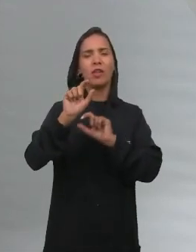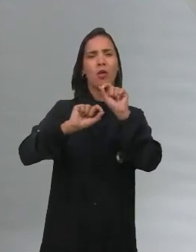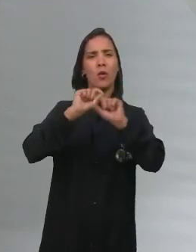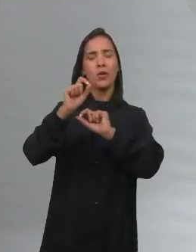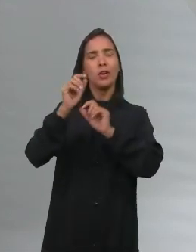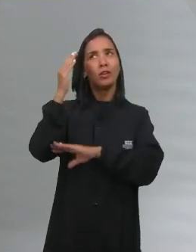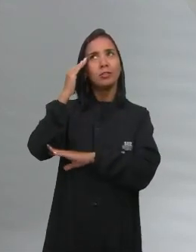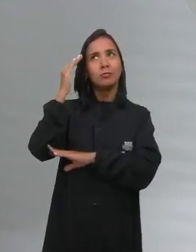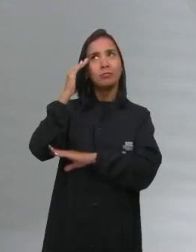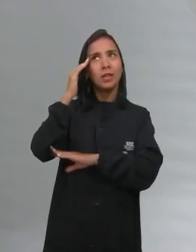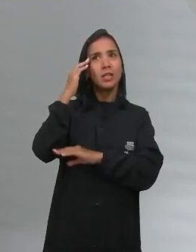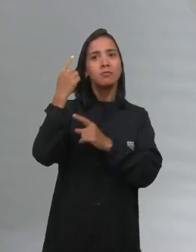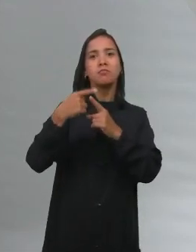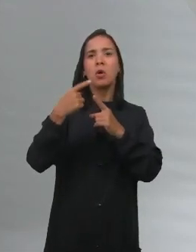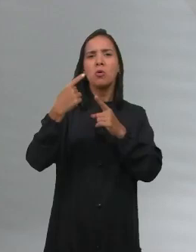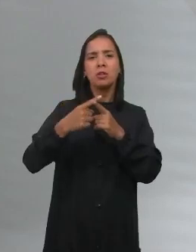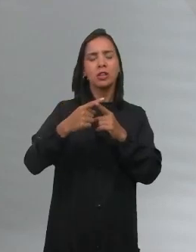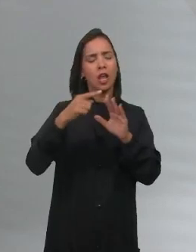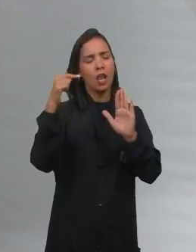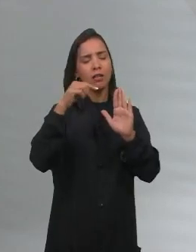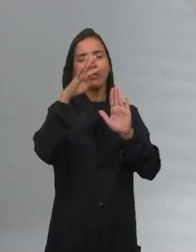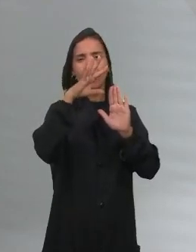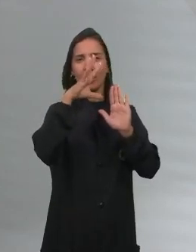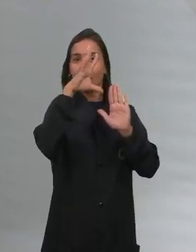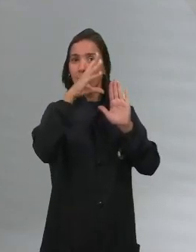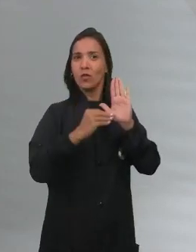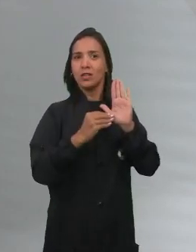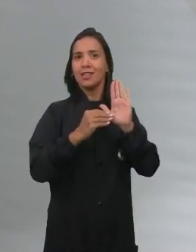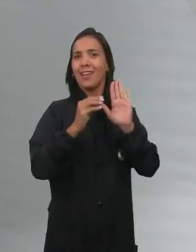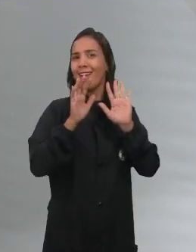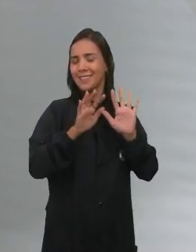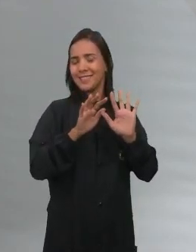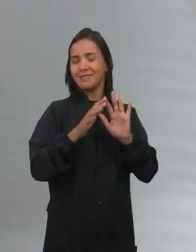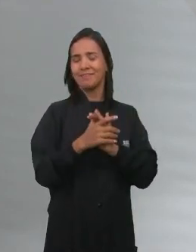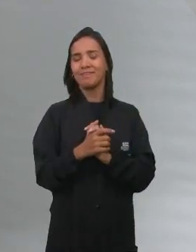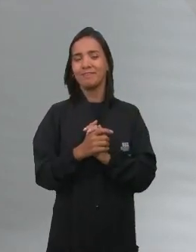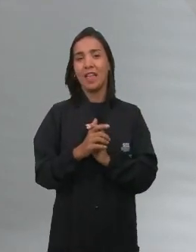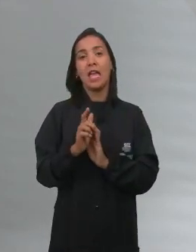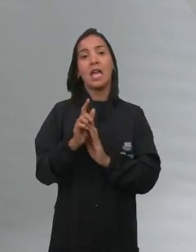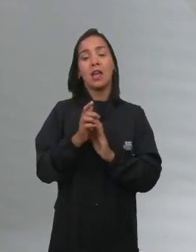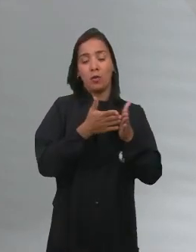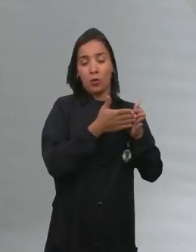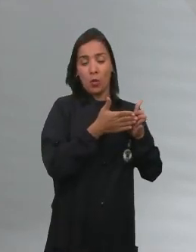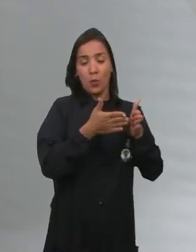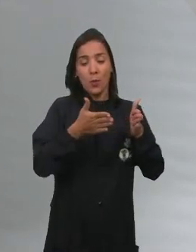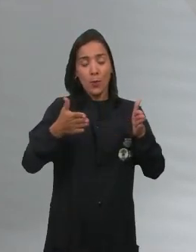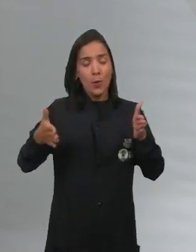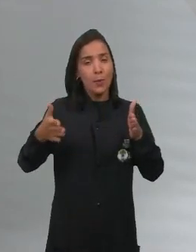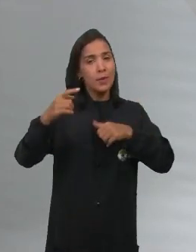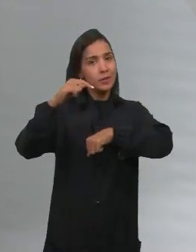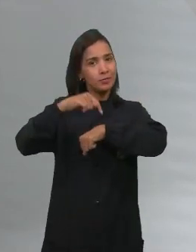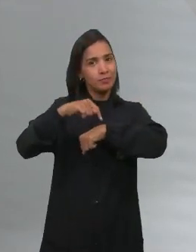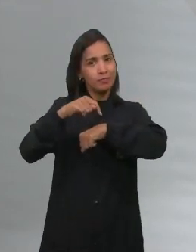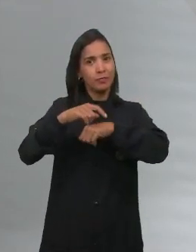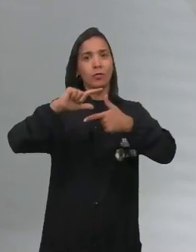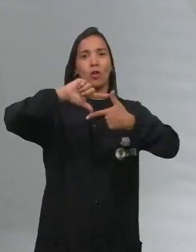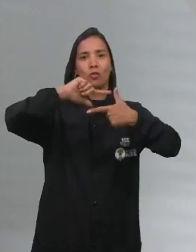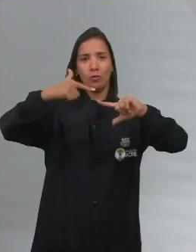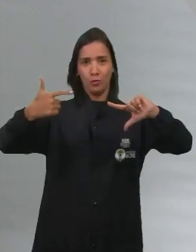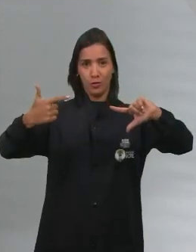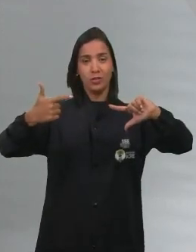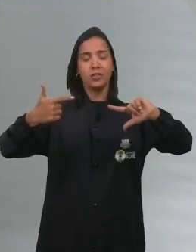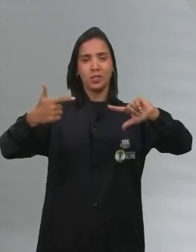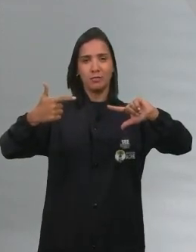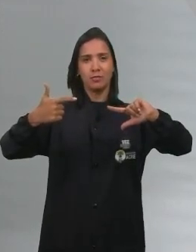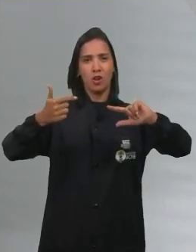resultado final da nossa questão, lá no modernismo, observa que a gente tem uma produção aqui